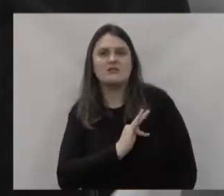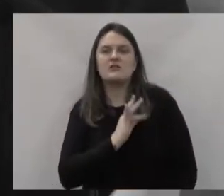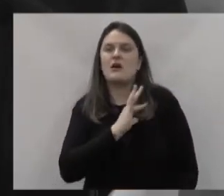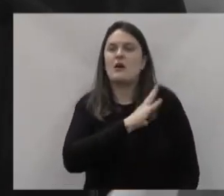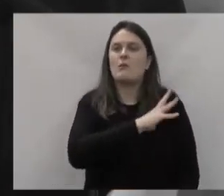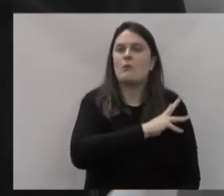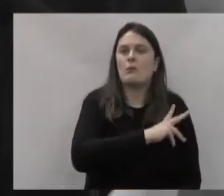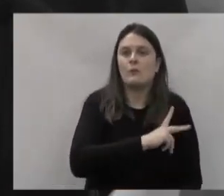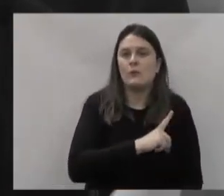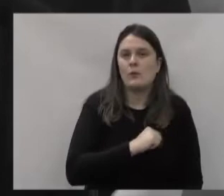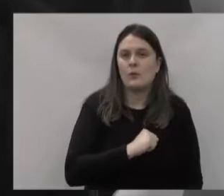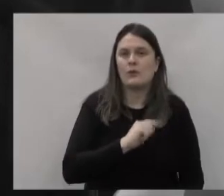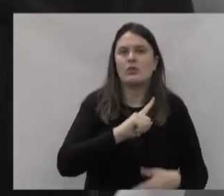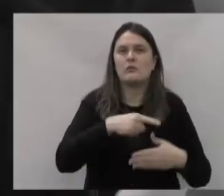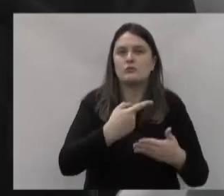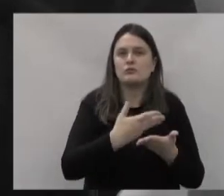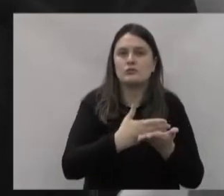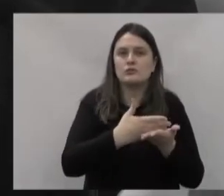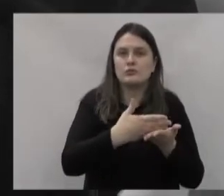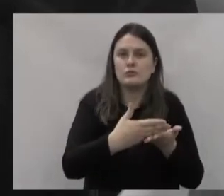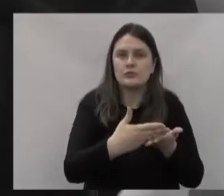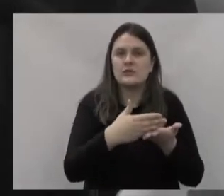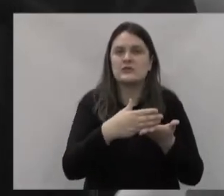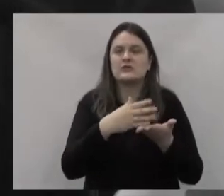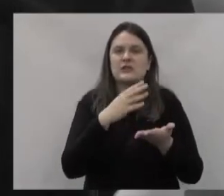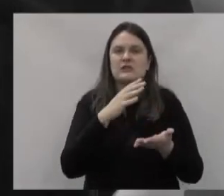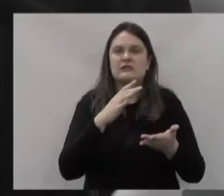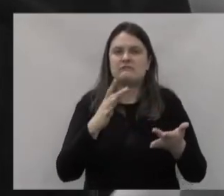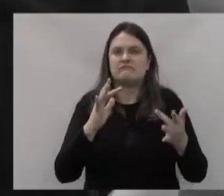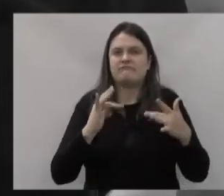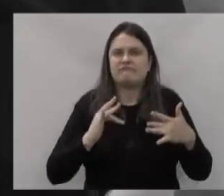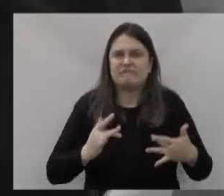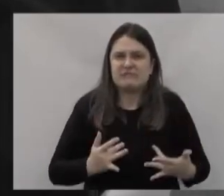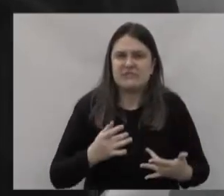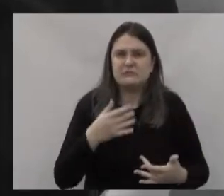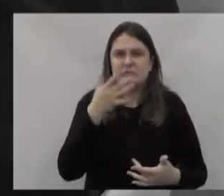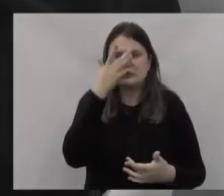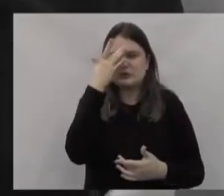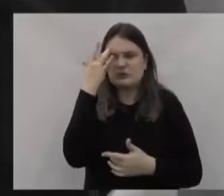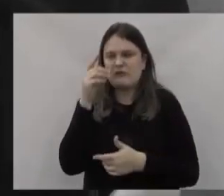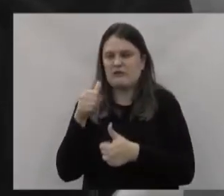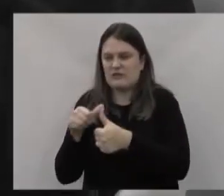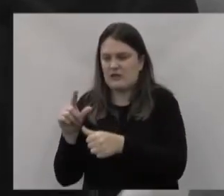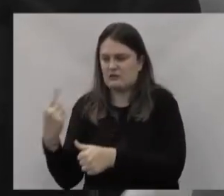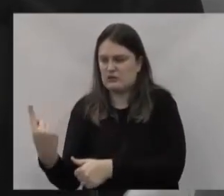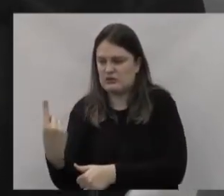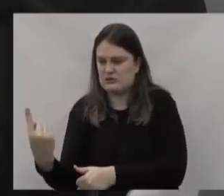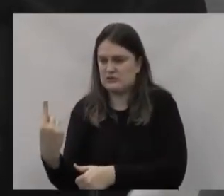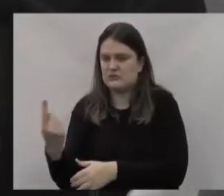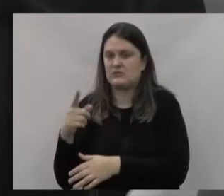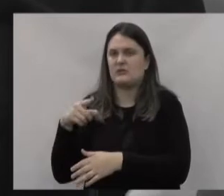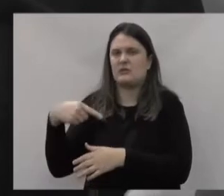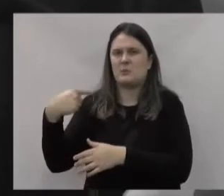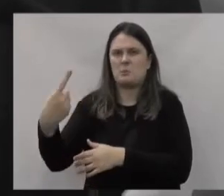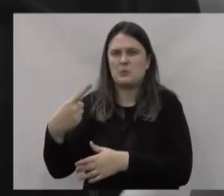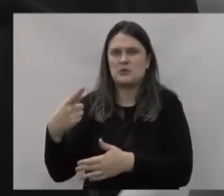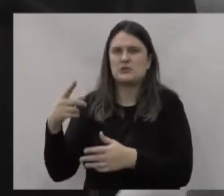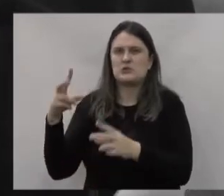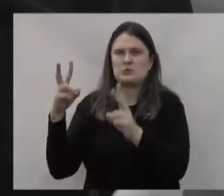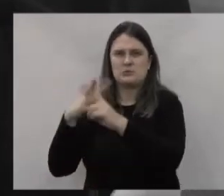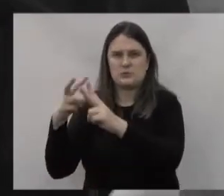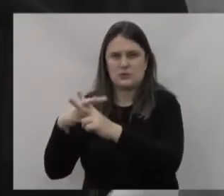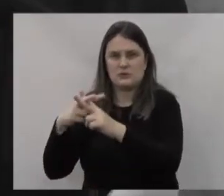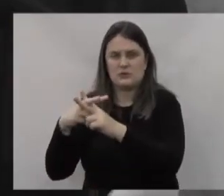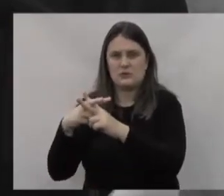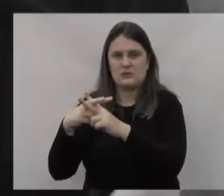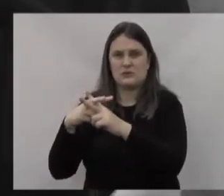mel, depois começa a humilhação, o isolamento, depois vem para a agressão física.